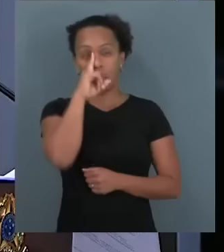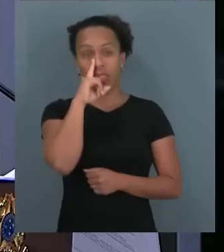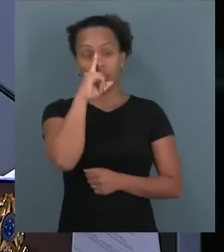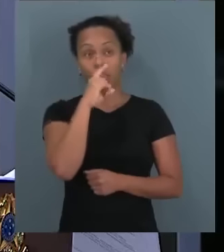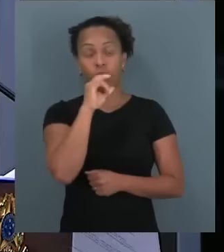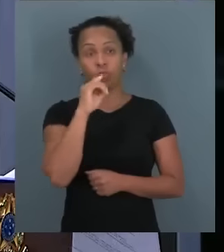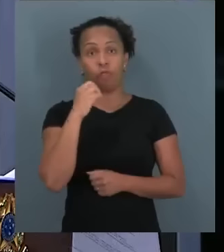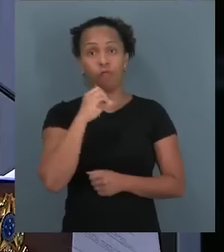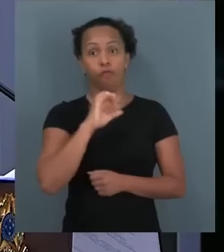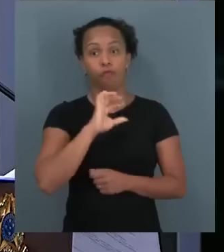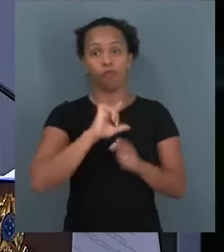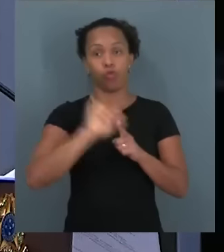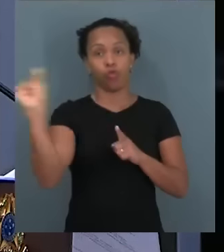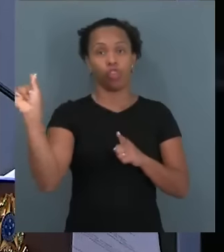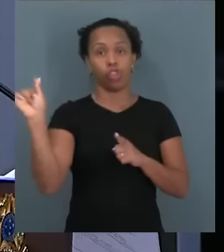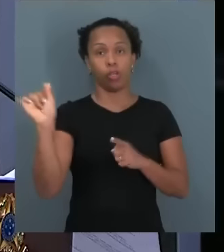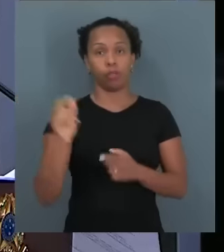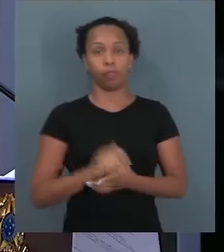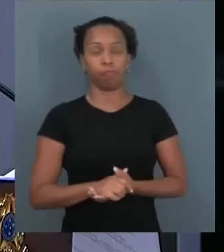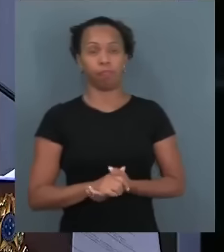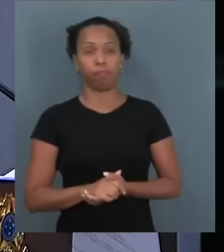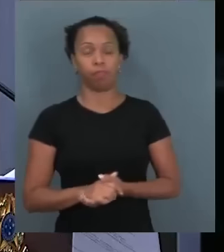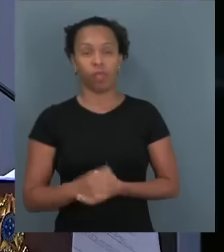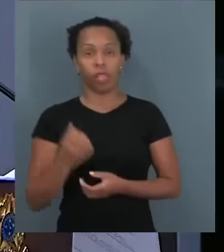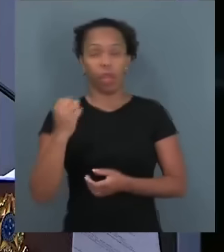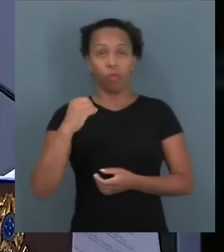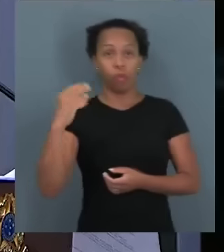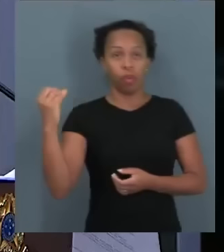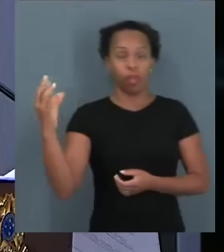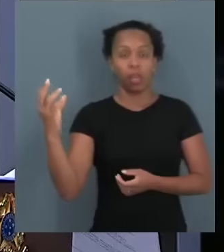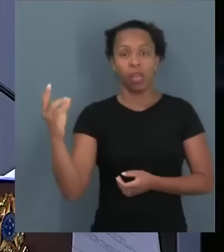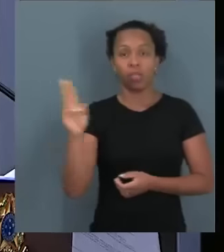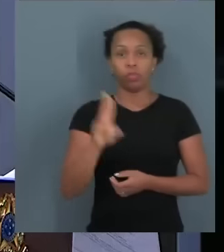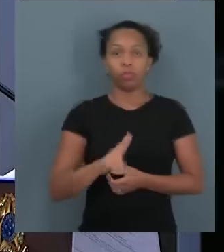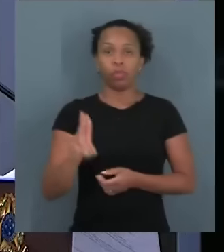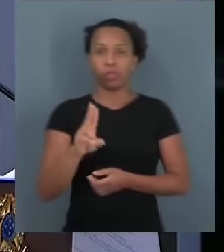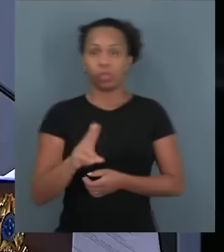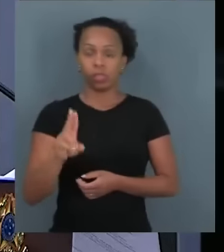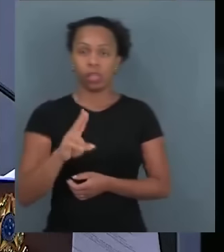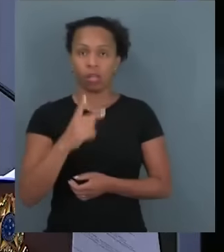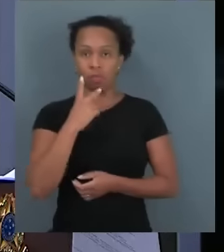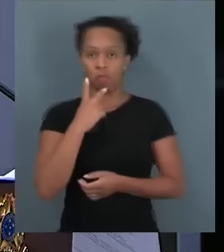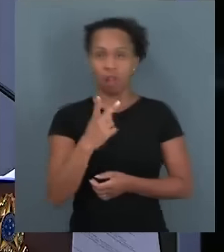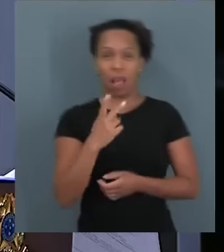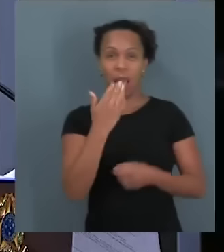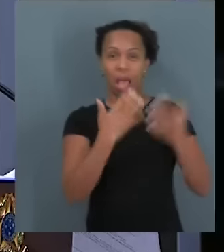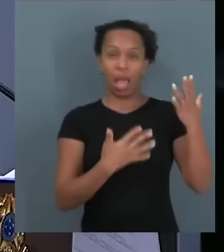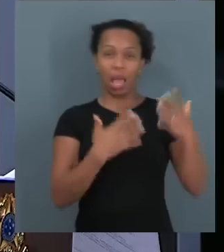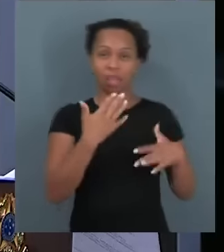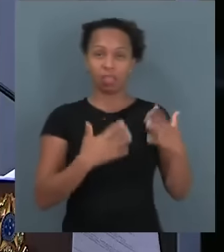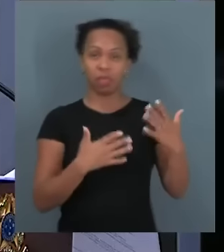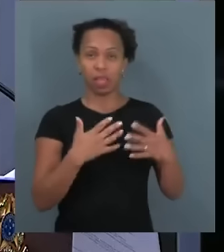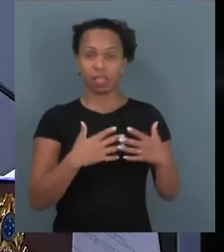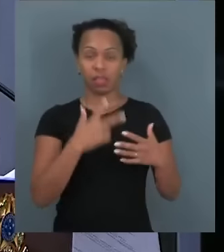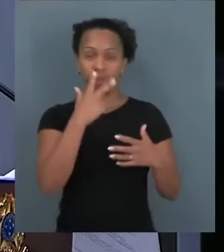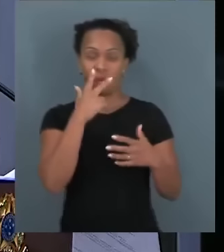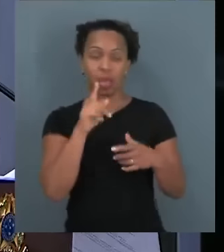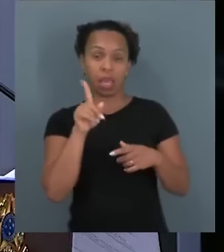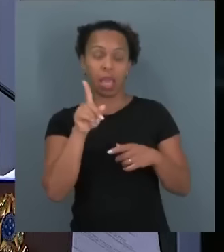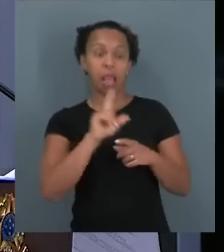fuga. Uma viagem que foi usada para sustentar a narrativa de que ele teria deixado